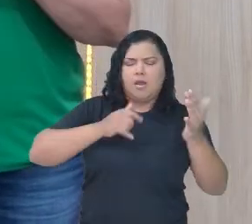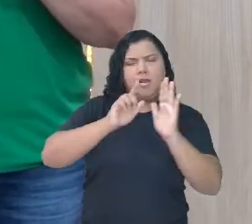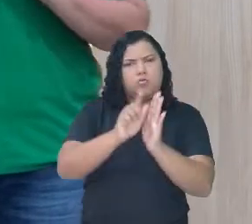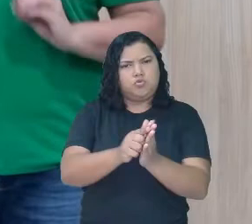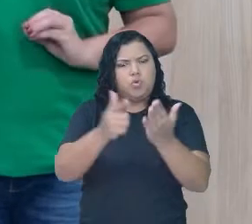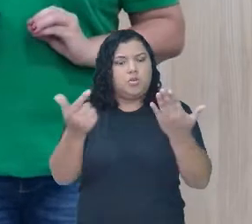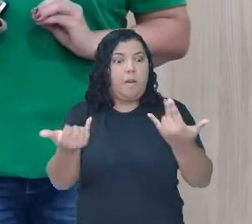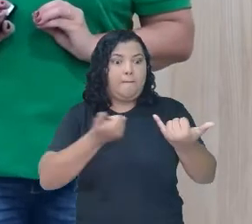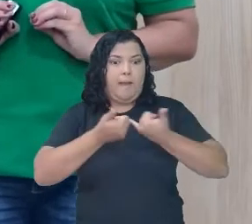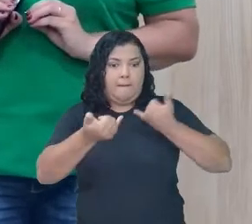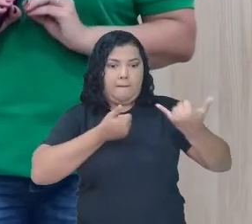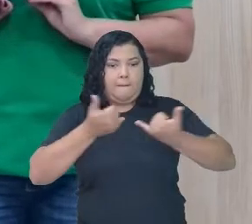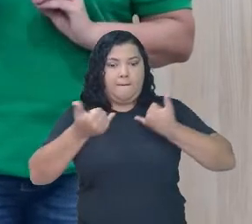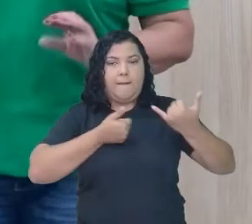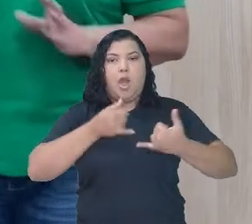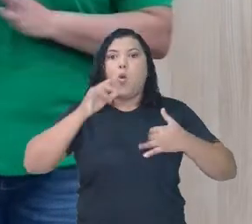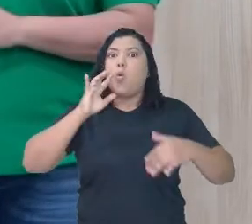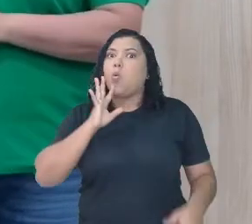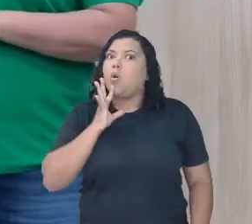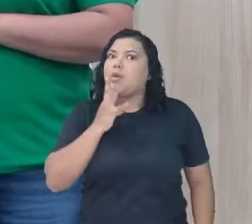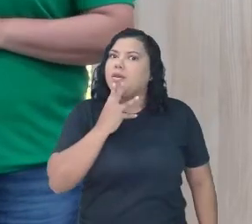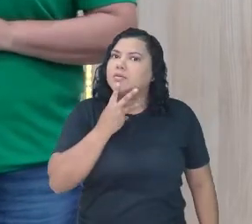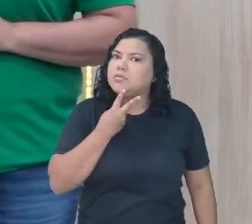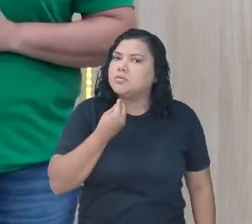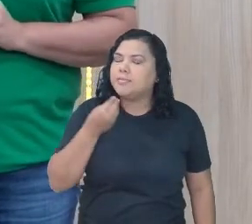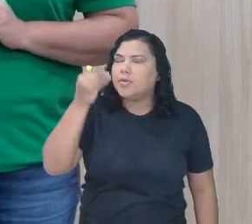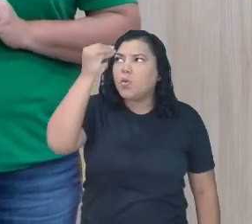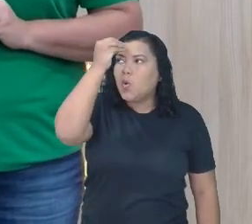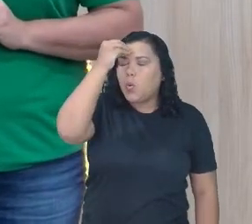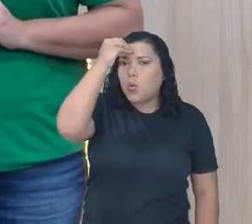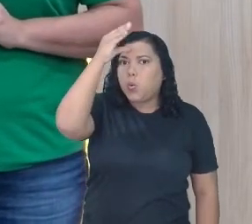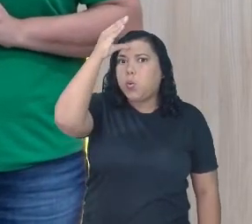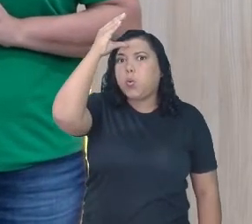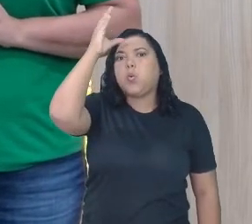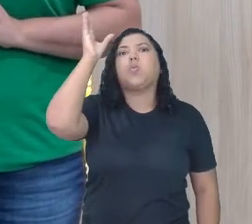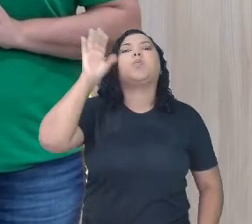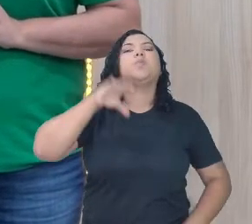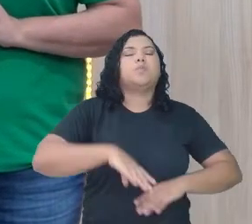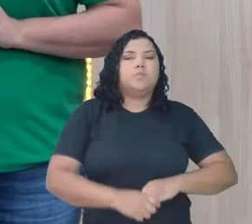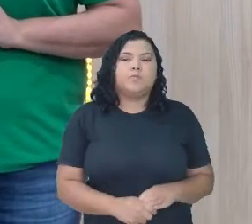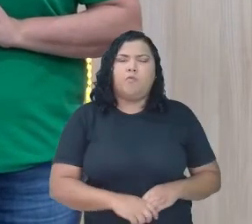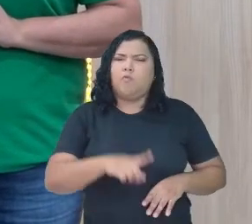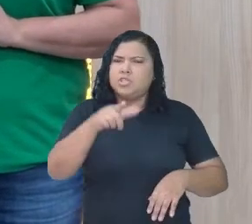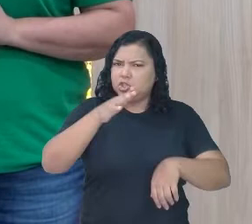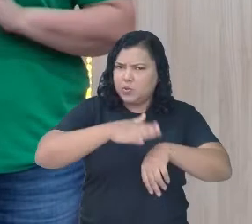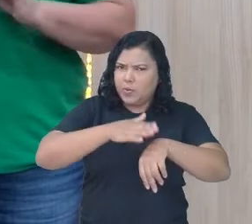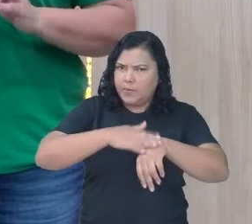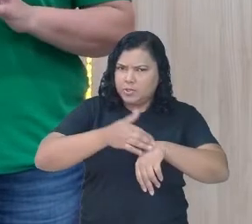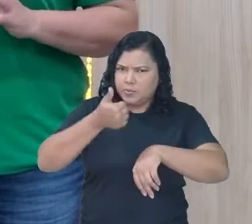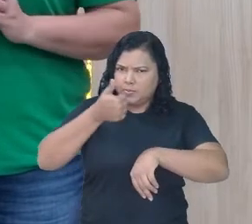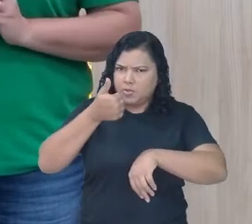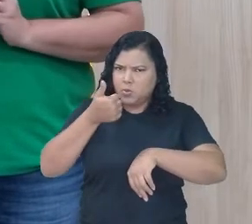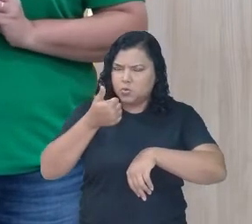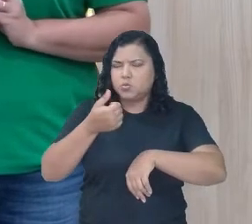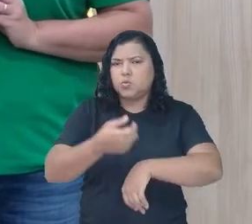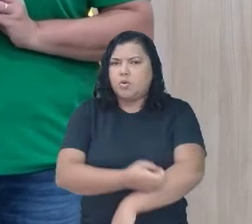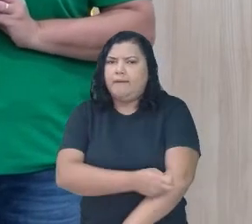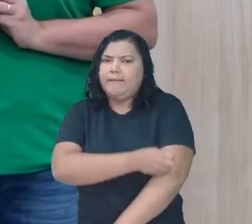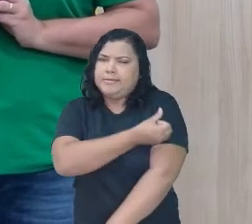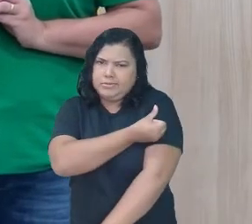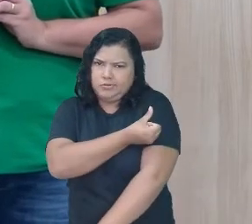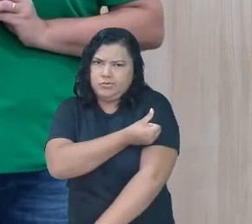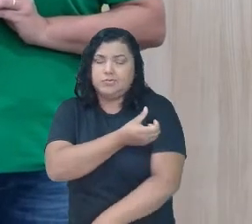conhecimentos, vocês estão assim, não é? No primeiro momento do ensino fundamental 2. Mas é importante já começar a